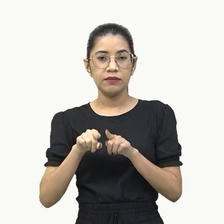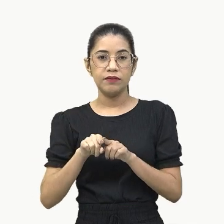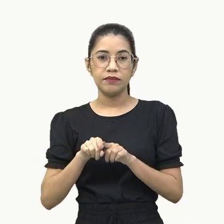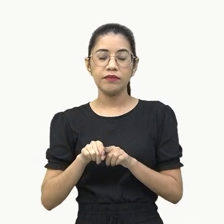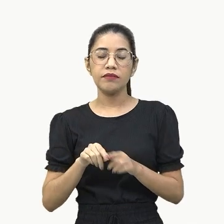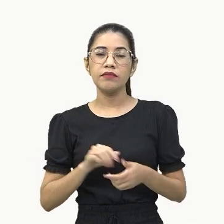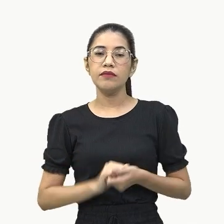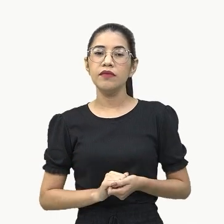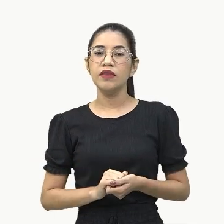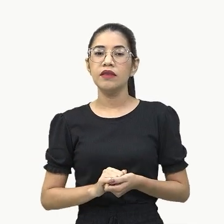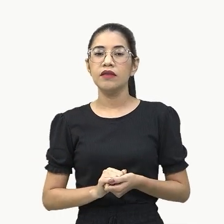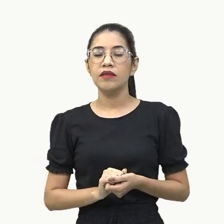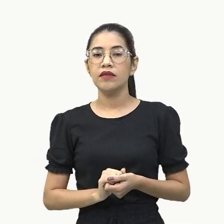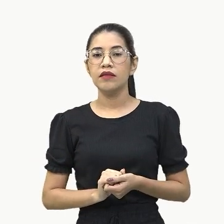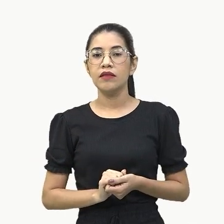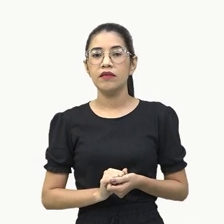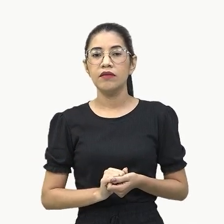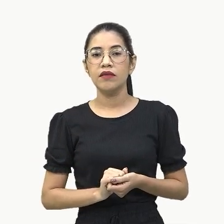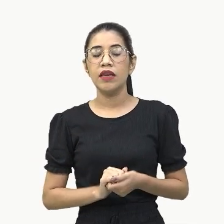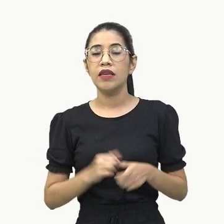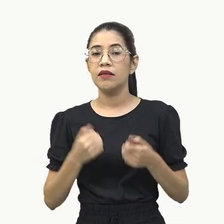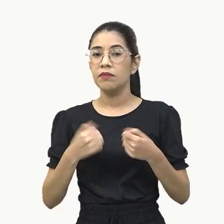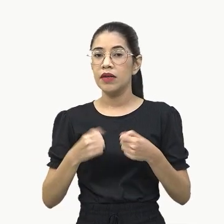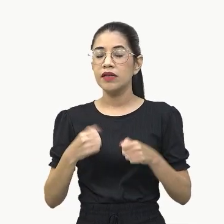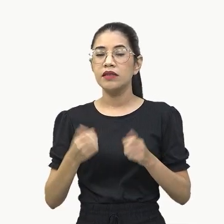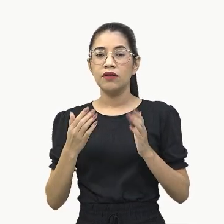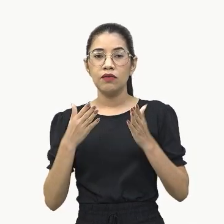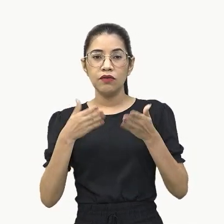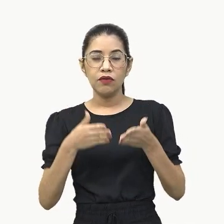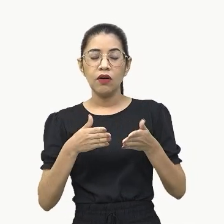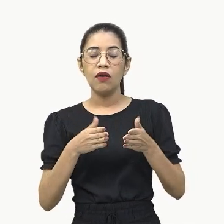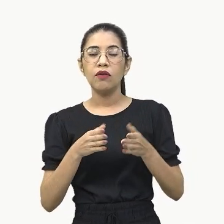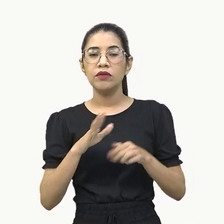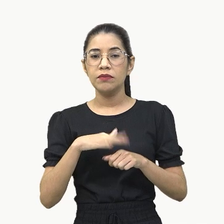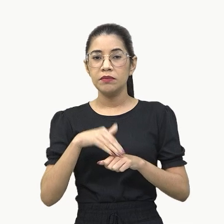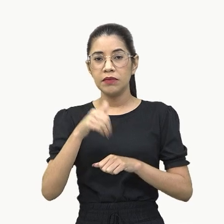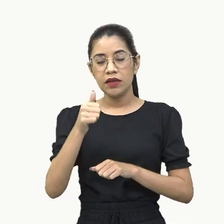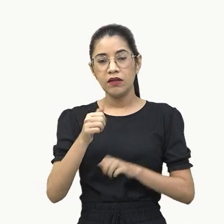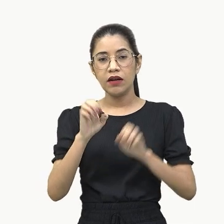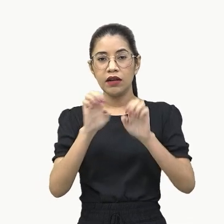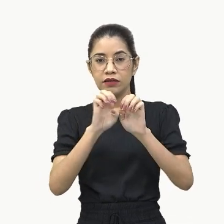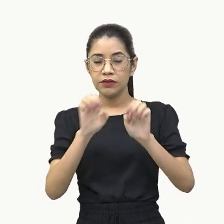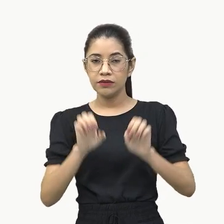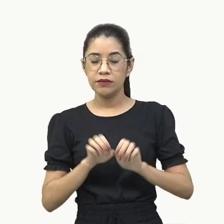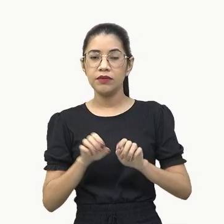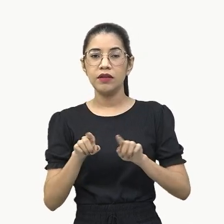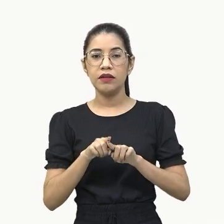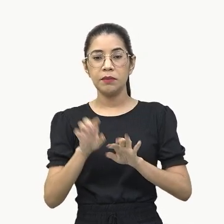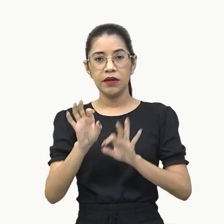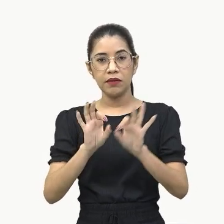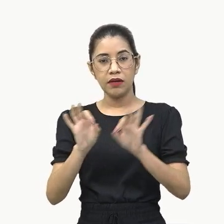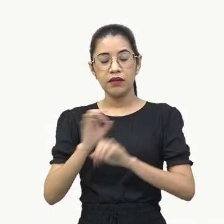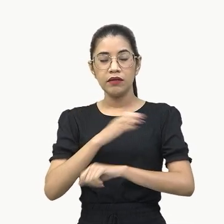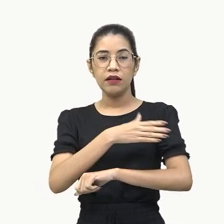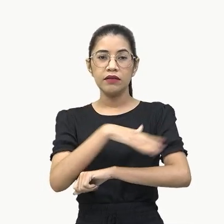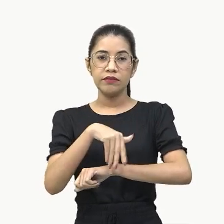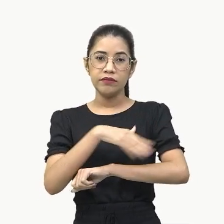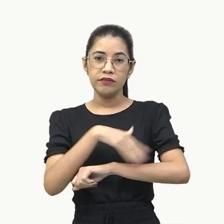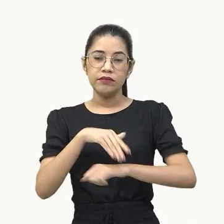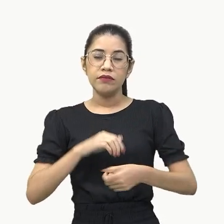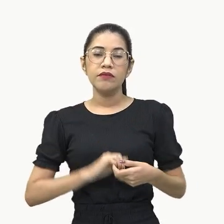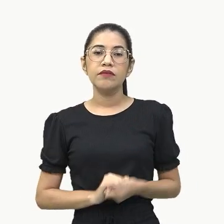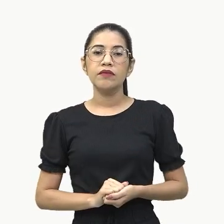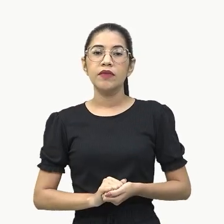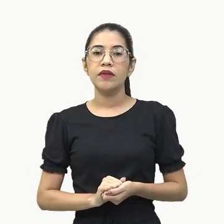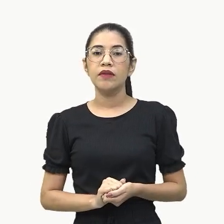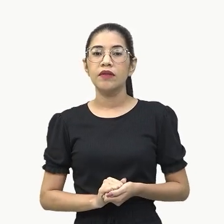carecem mais eh dessa infraestrutura né de uma melhoria na infraestrutura na malha rodoviária isso